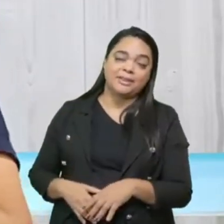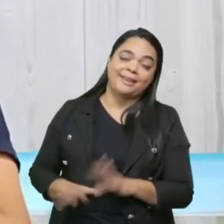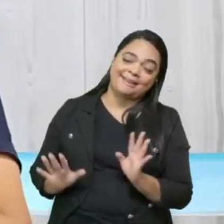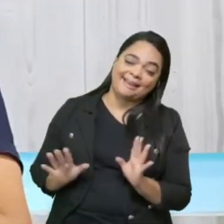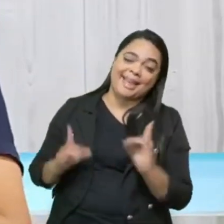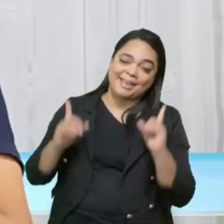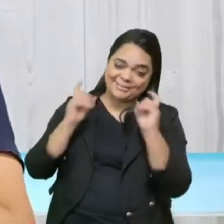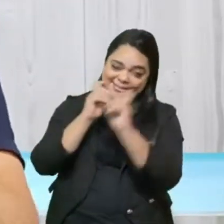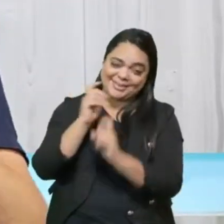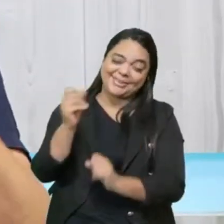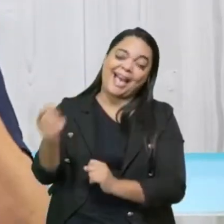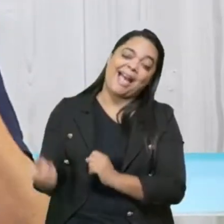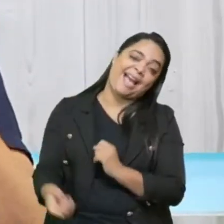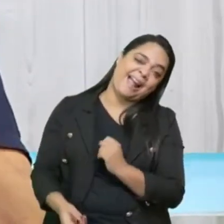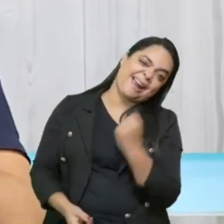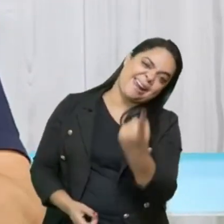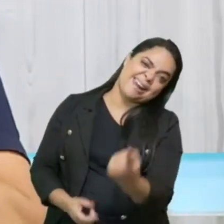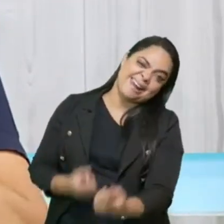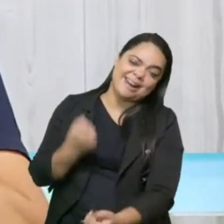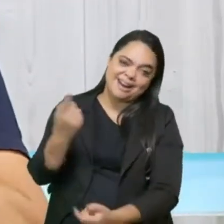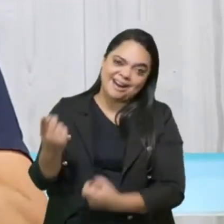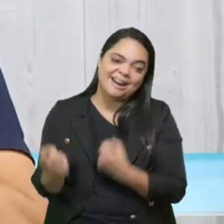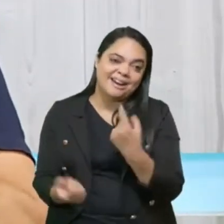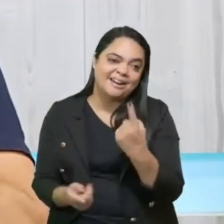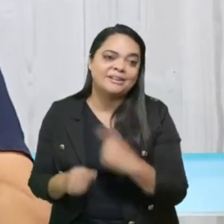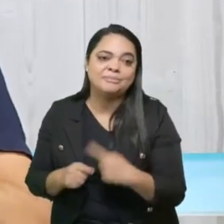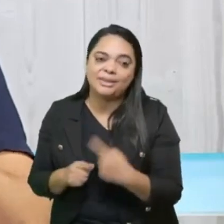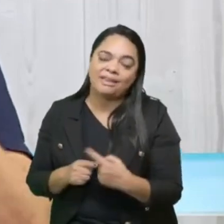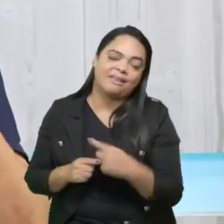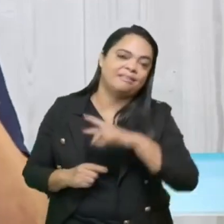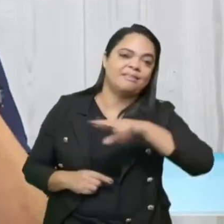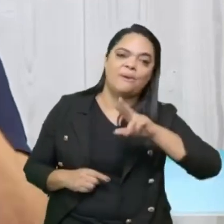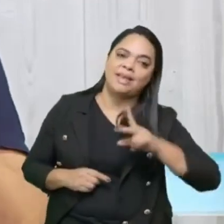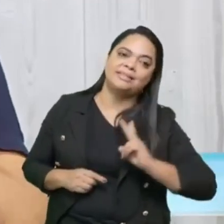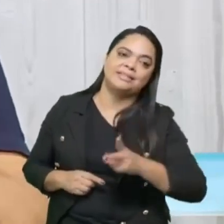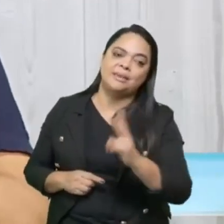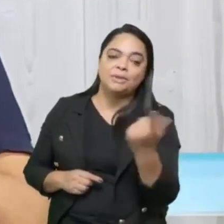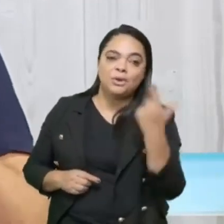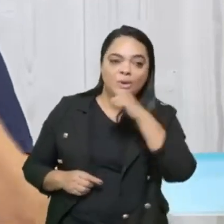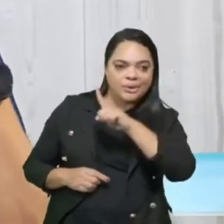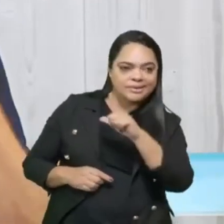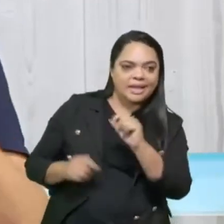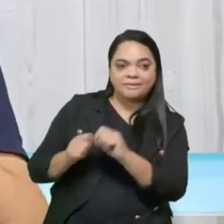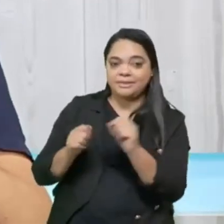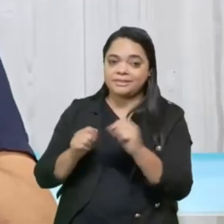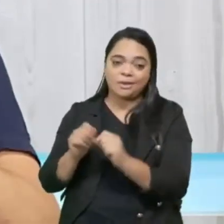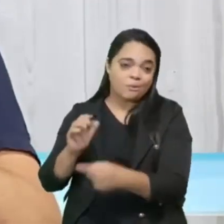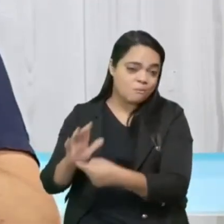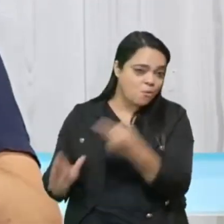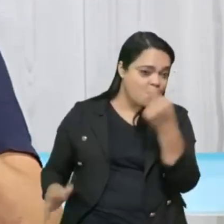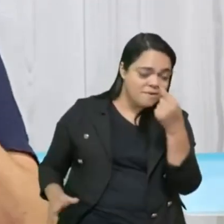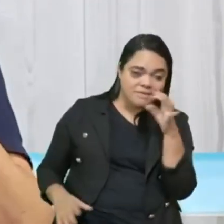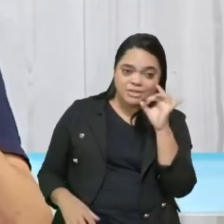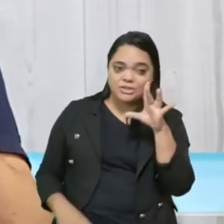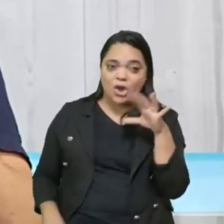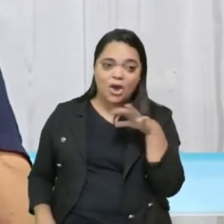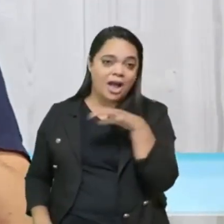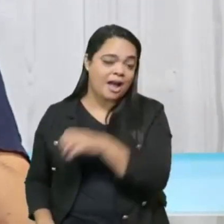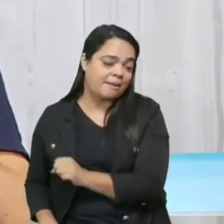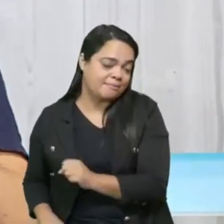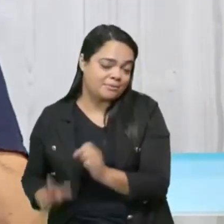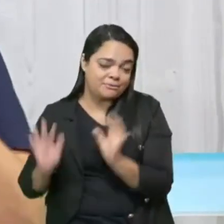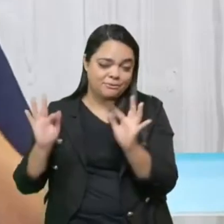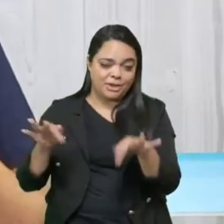sempre a gente consegue fazer um ajuste ali, entre aspas, né? Uma manipulação nesse paciente, um tratamento nesse paciente, que vai durar uma sessão